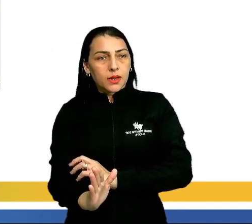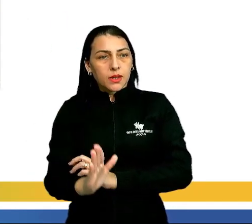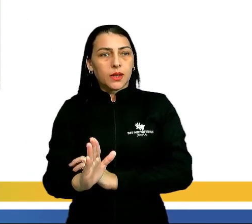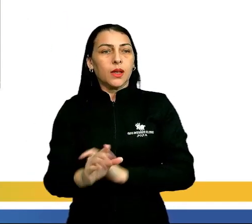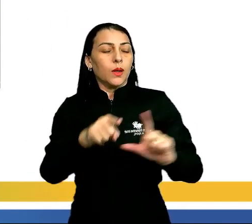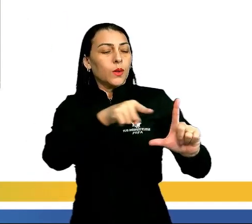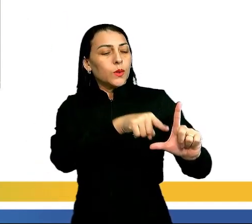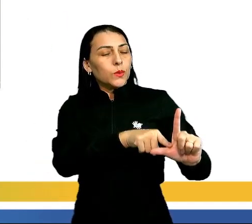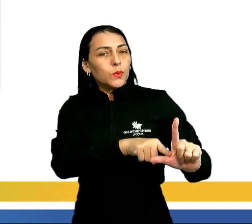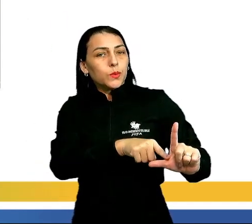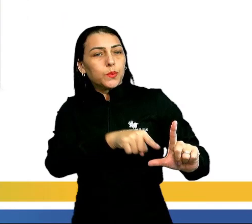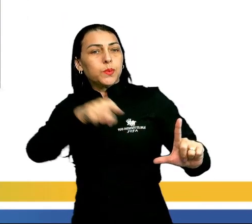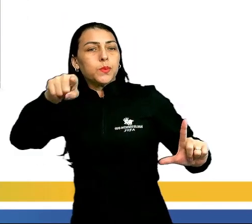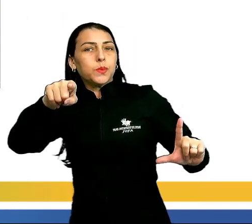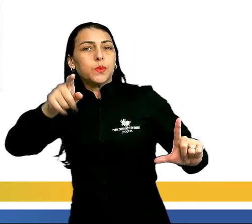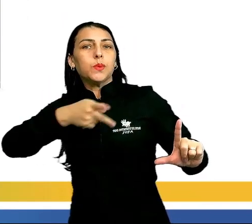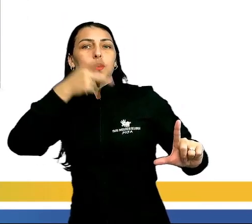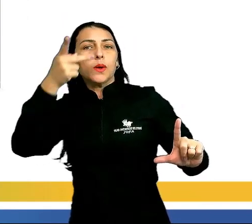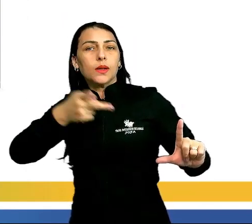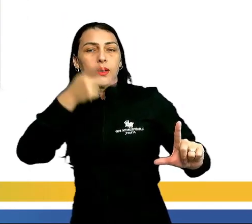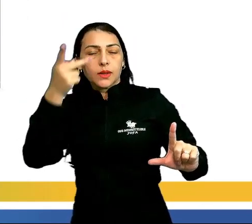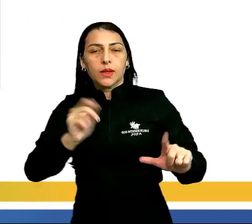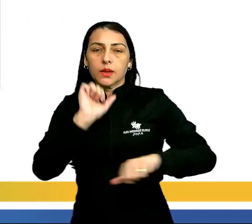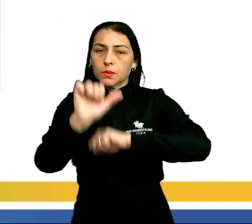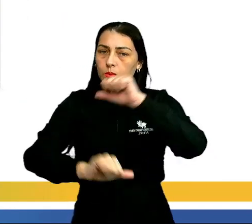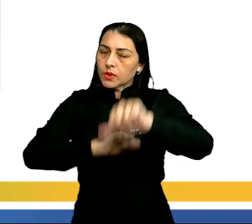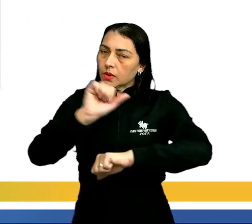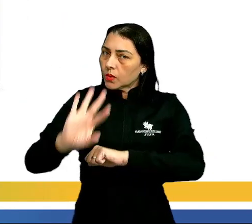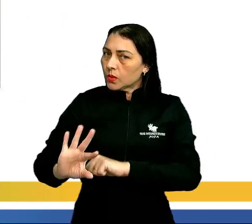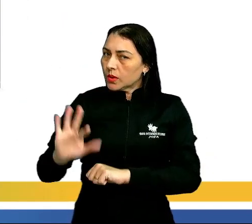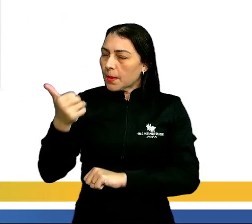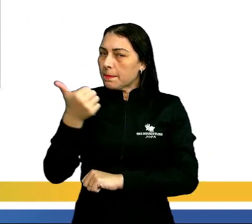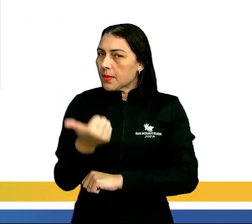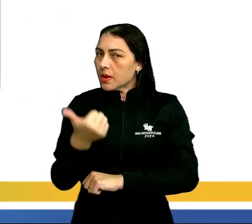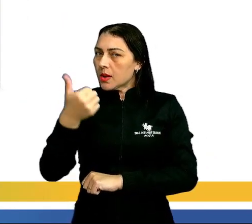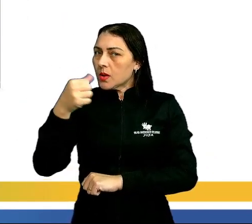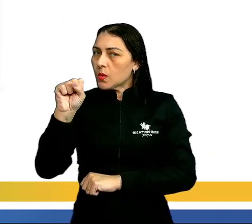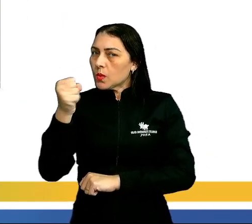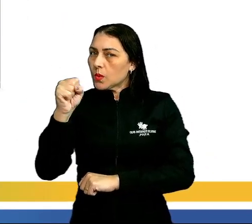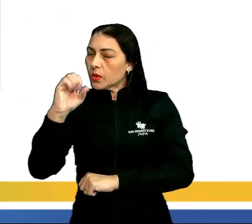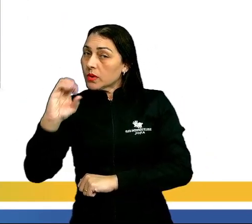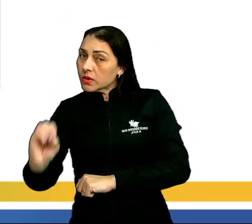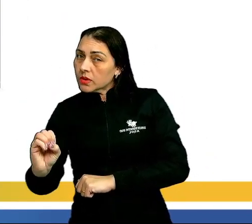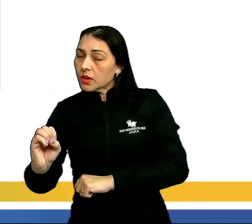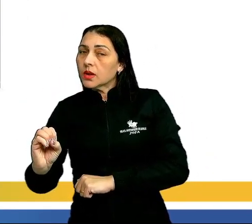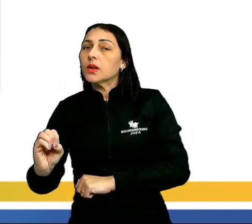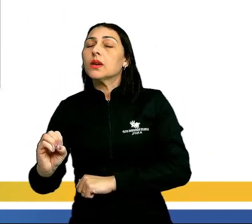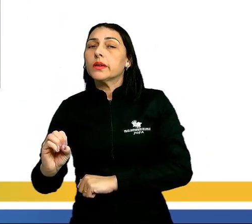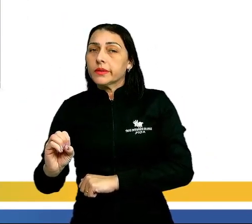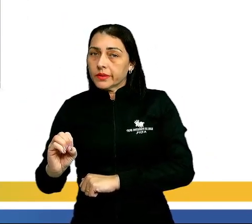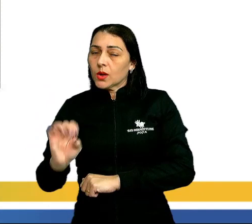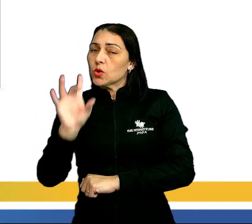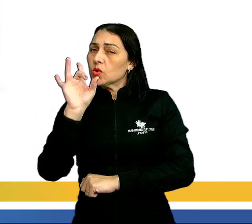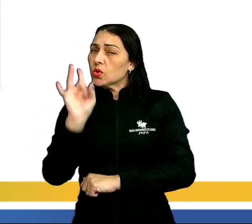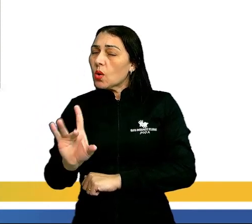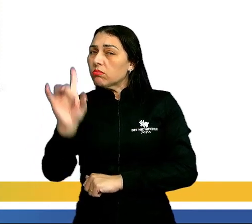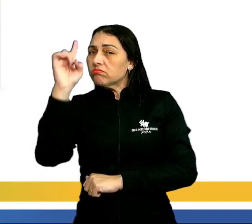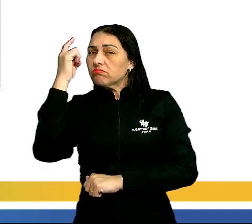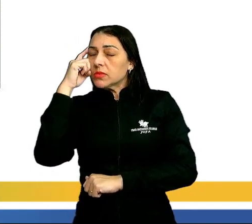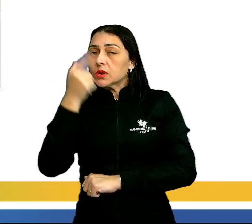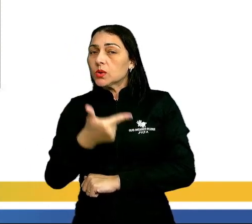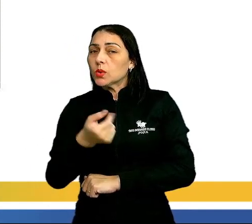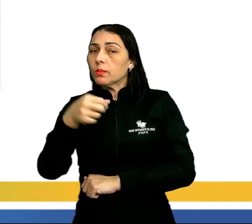nessa evolução, como eu disse, essas mudanças vêm ocorrendo aí desde 1800, a projeção é só uma projeção